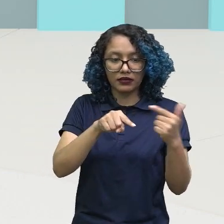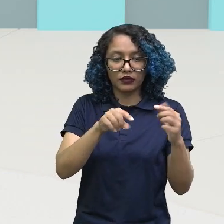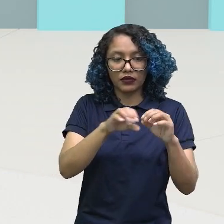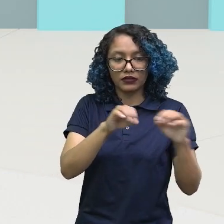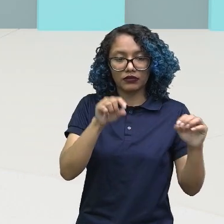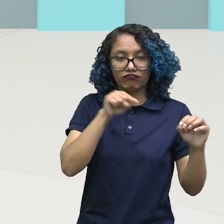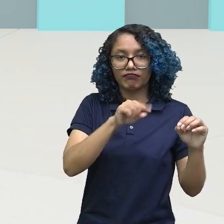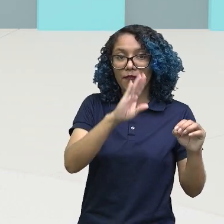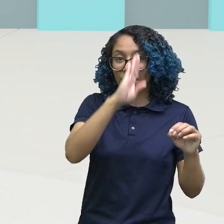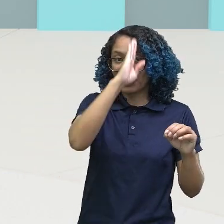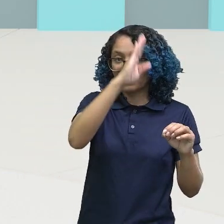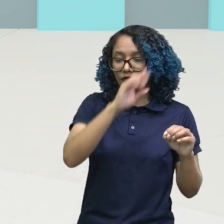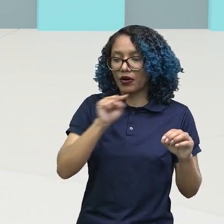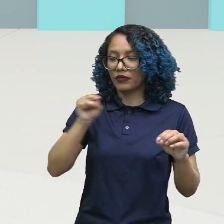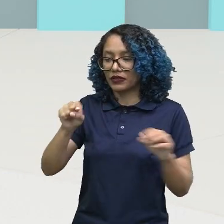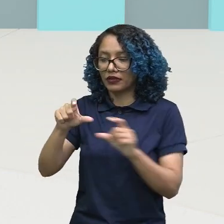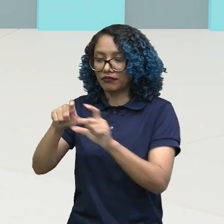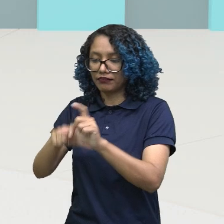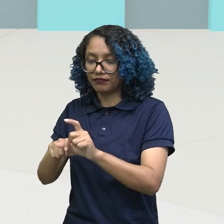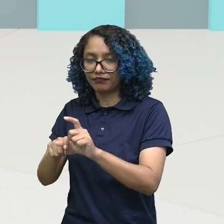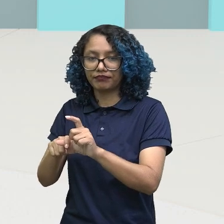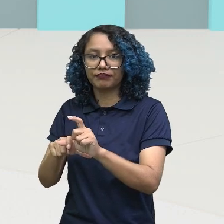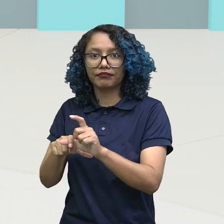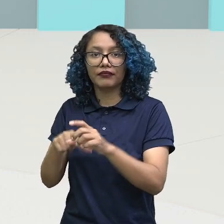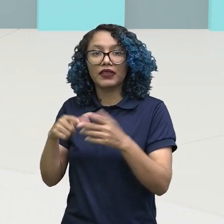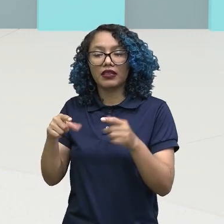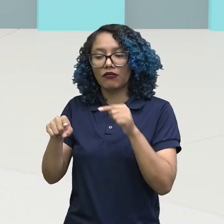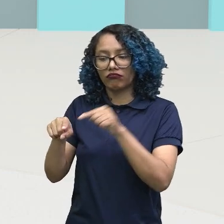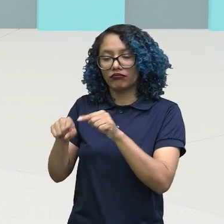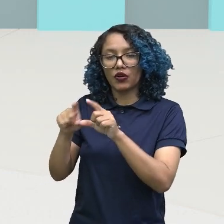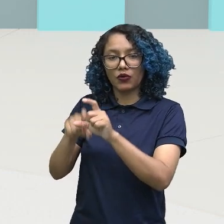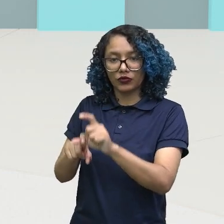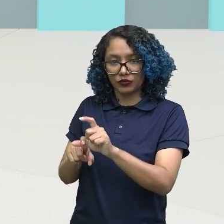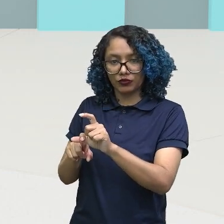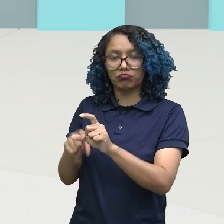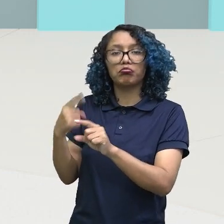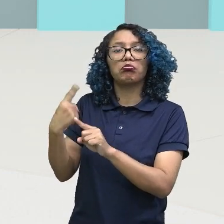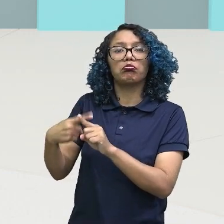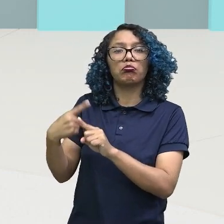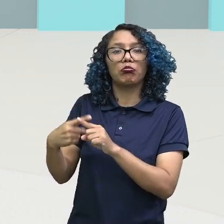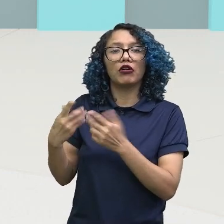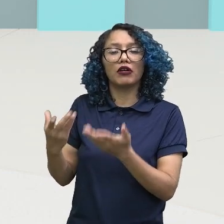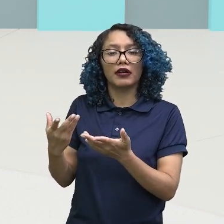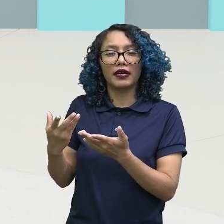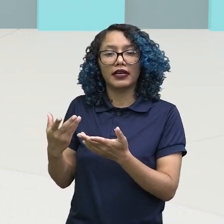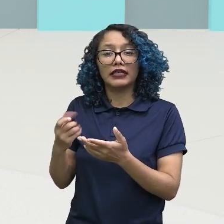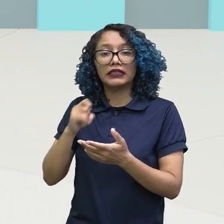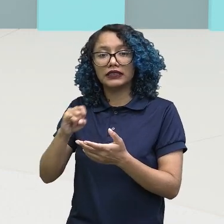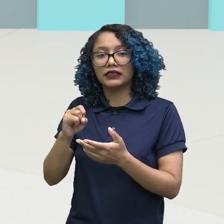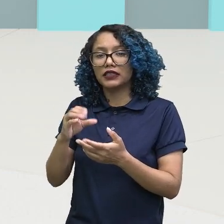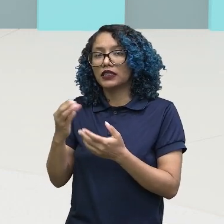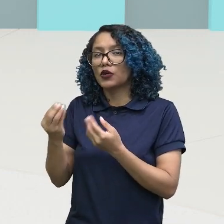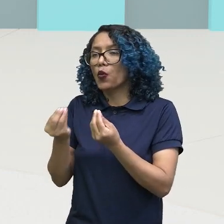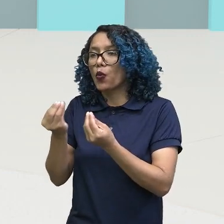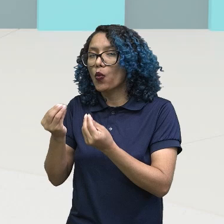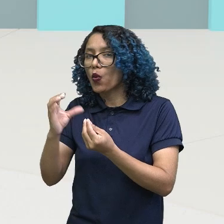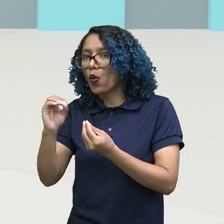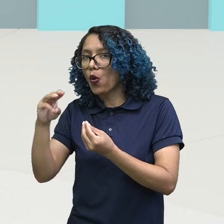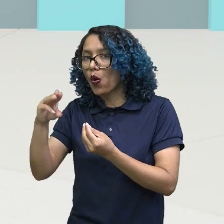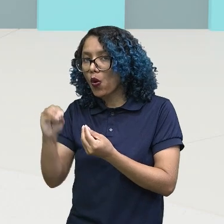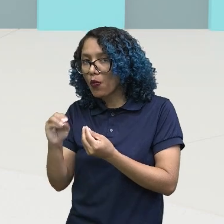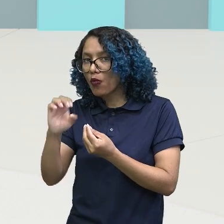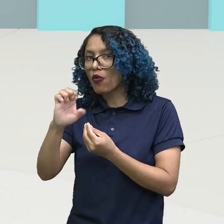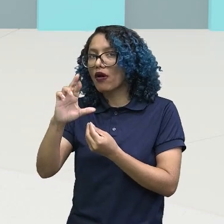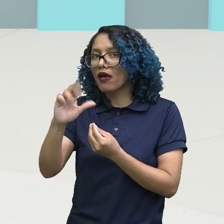oração principal. Então, temos uma oração subordinada. Por quê? Porque se eu disser como era especial, Só essa